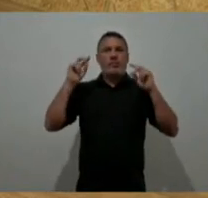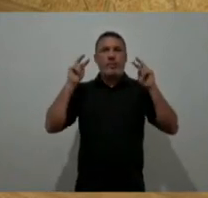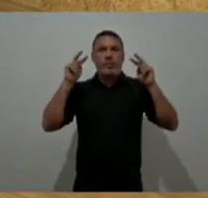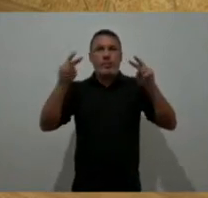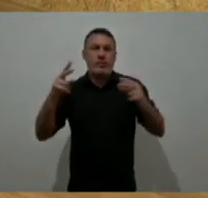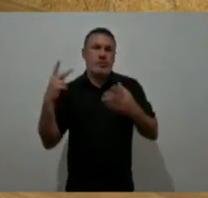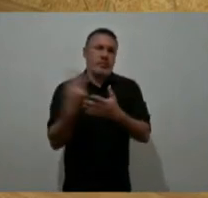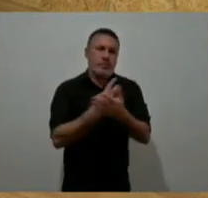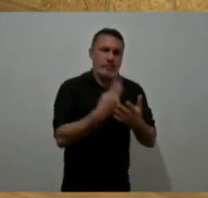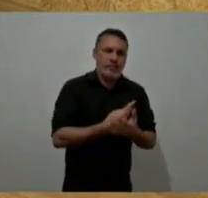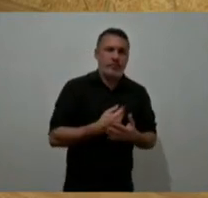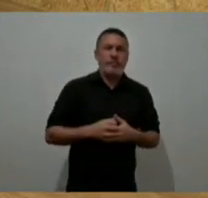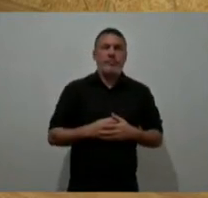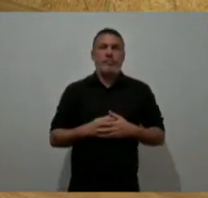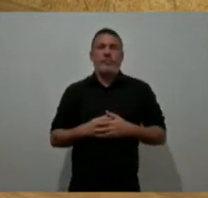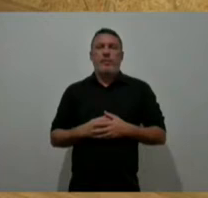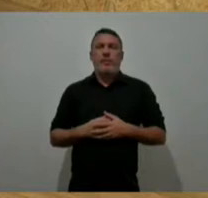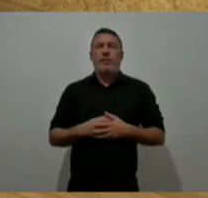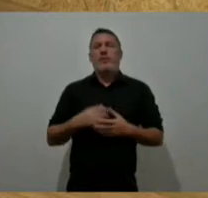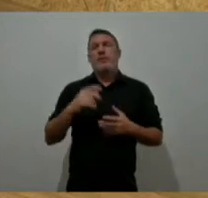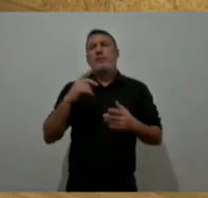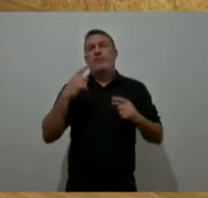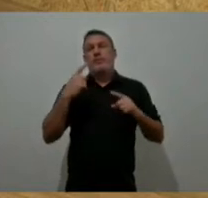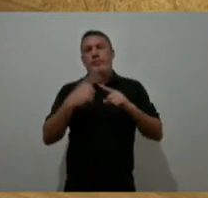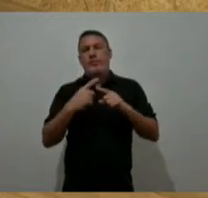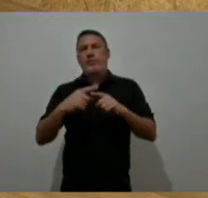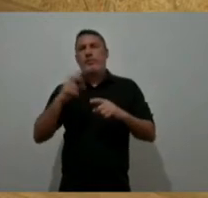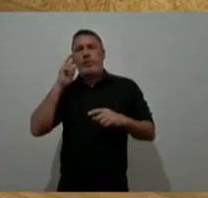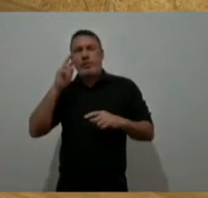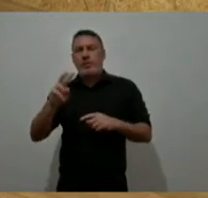investidor, olhar o ESG é fundamental, porque o ESG,